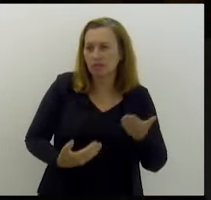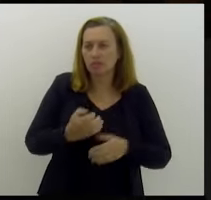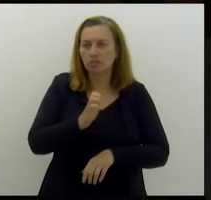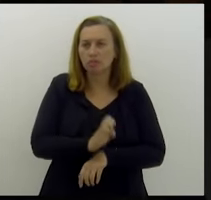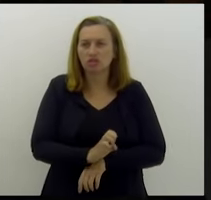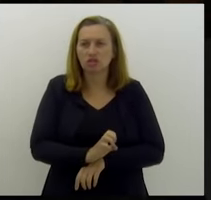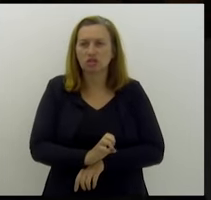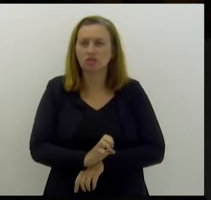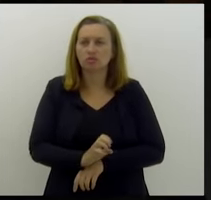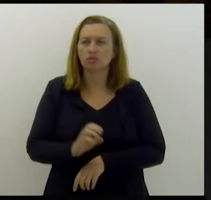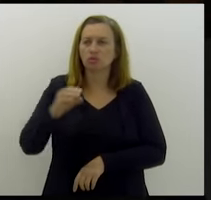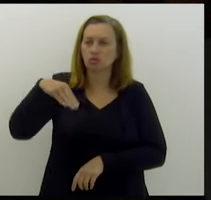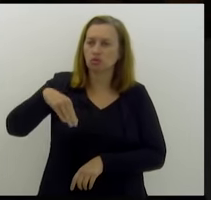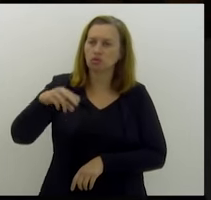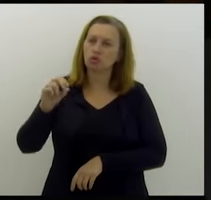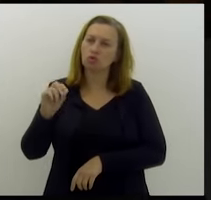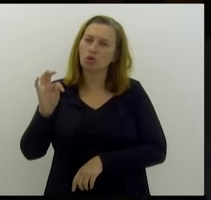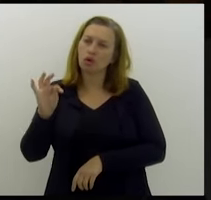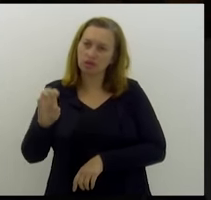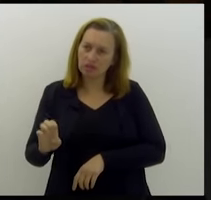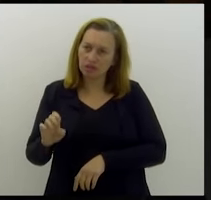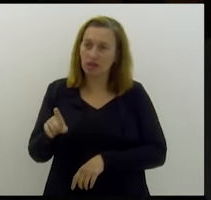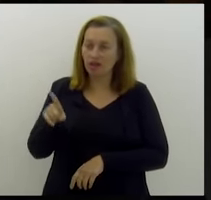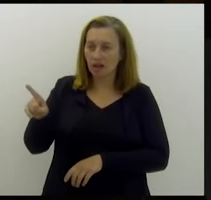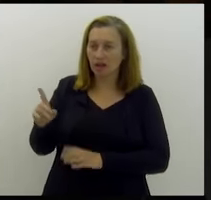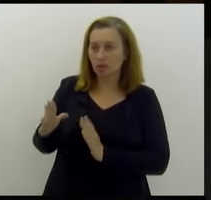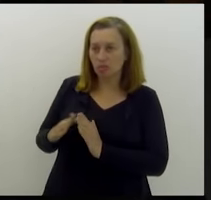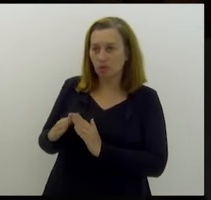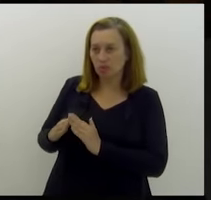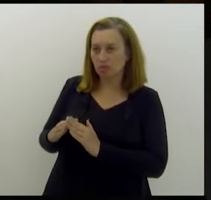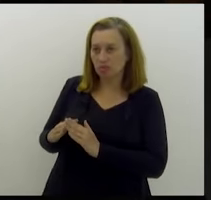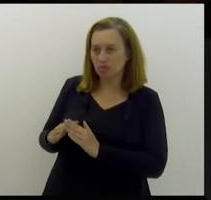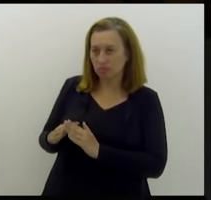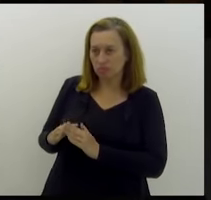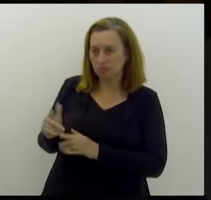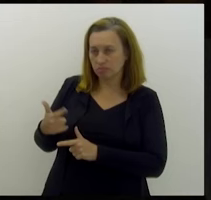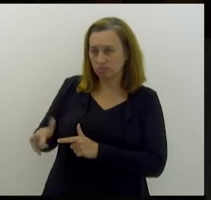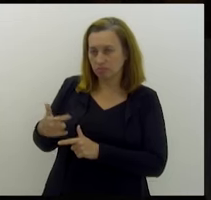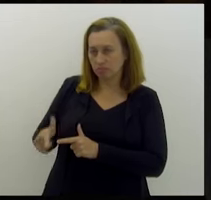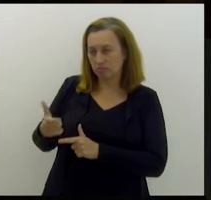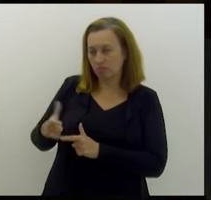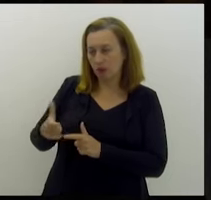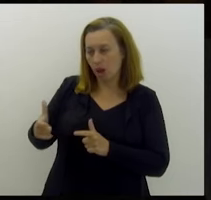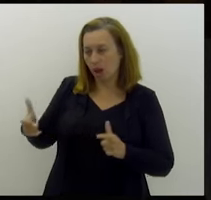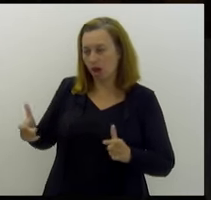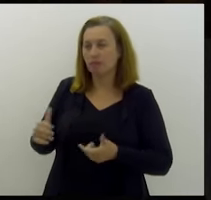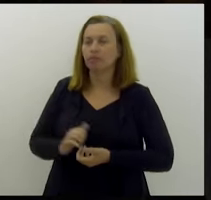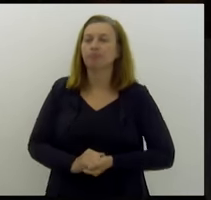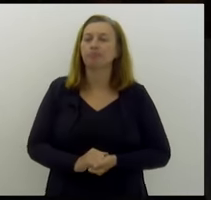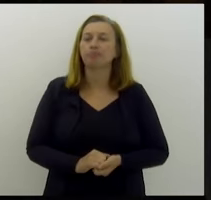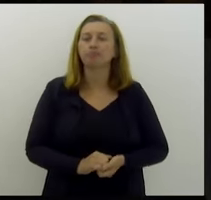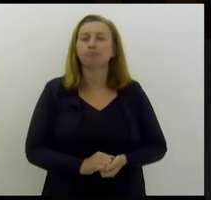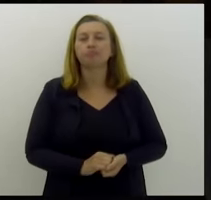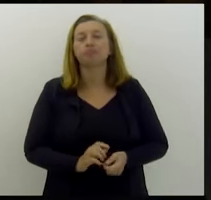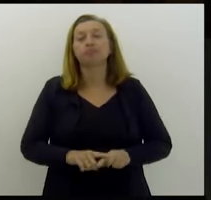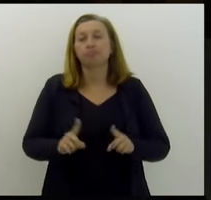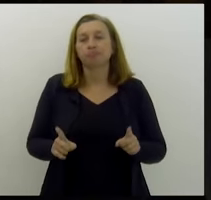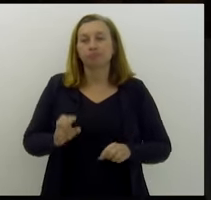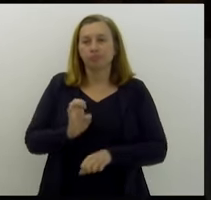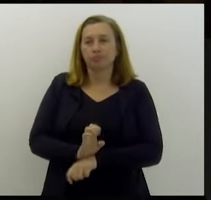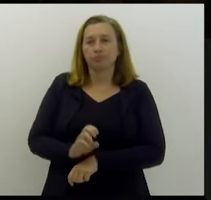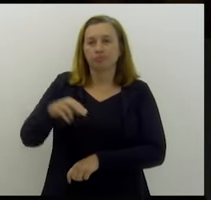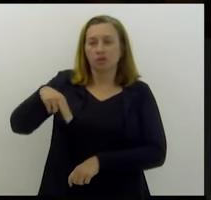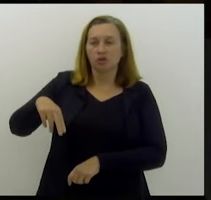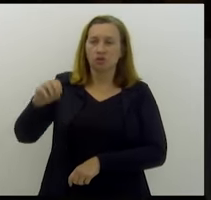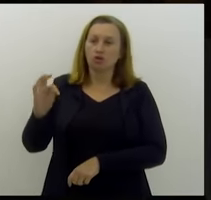Região Norte onde o problema de moradia é um problema estruturante e de muito tempo só que os estados da Região Norte são estados